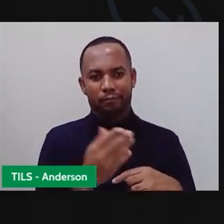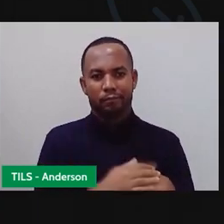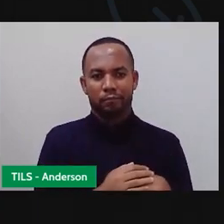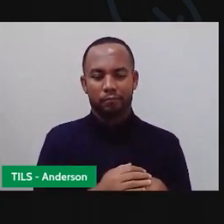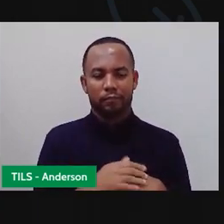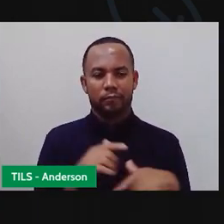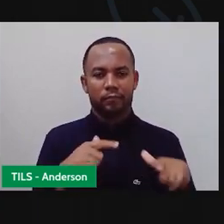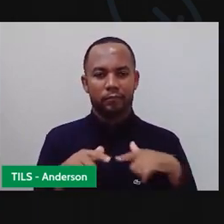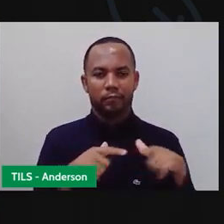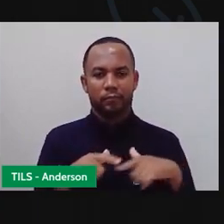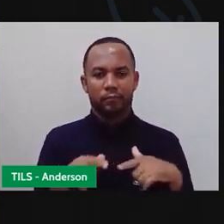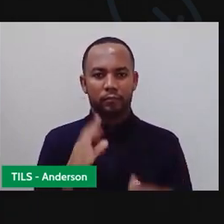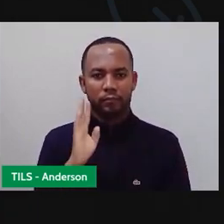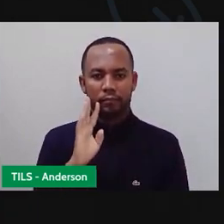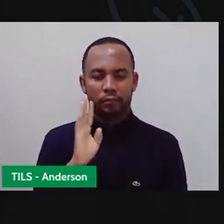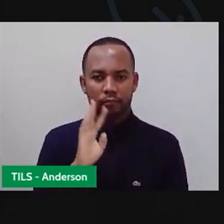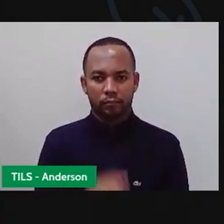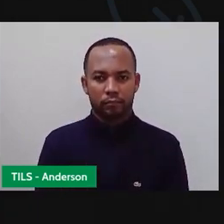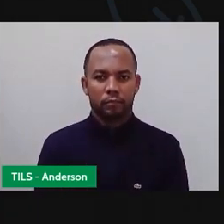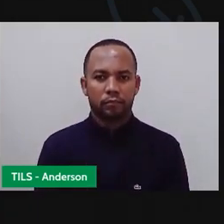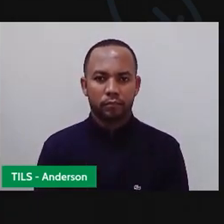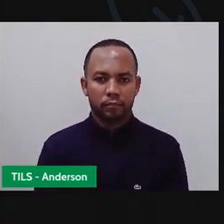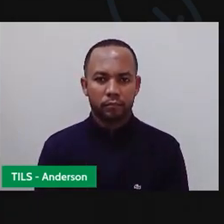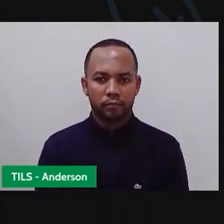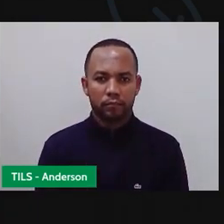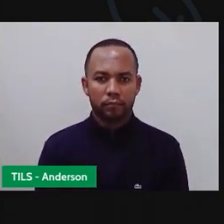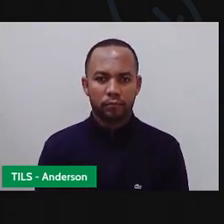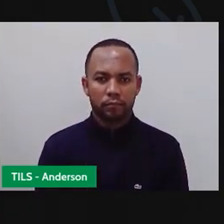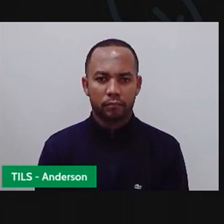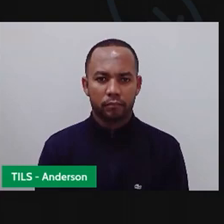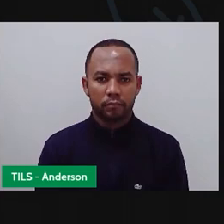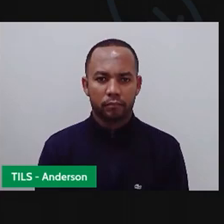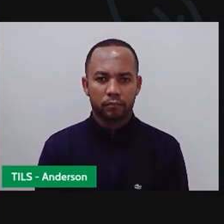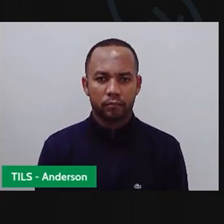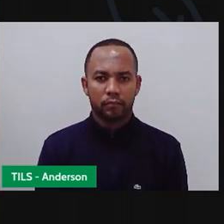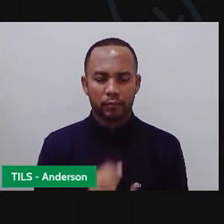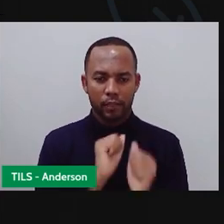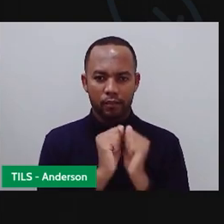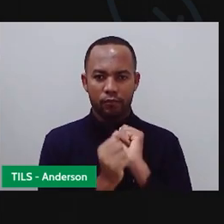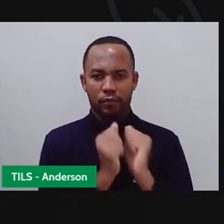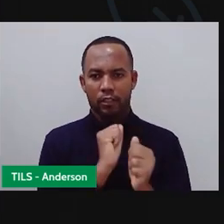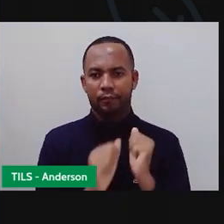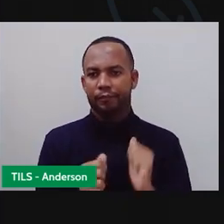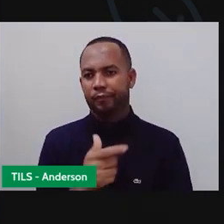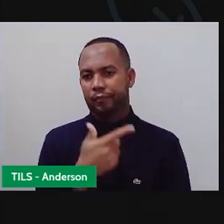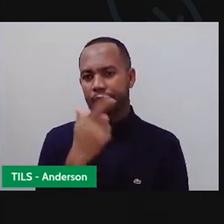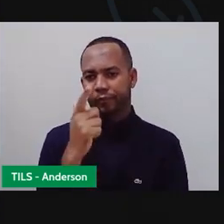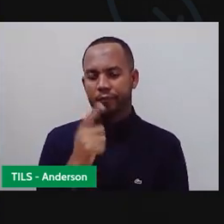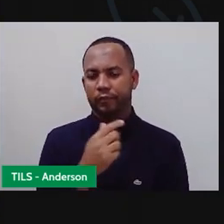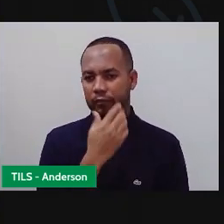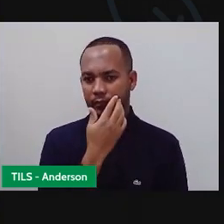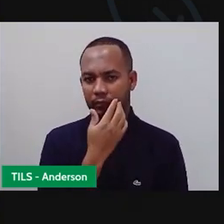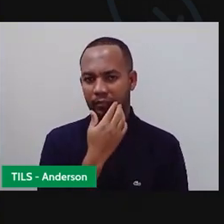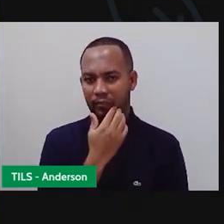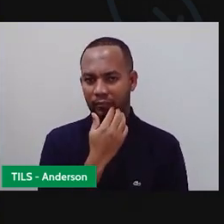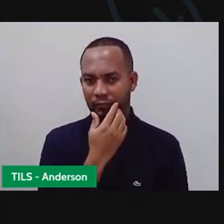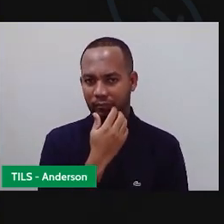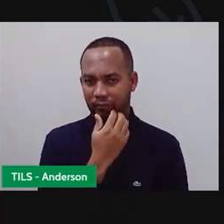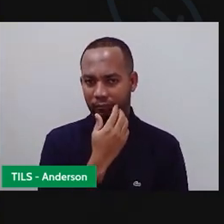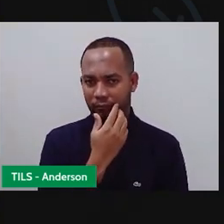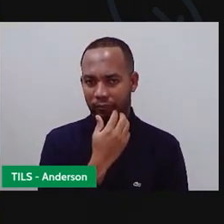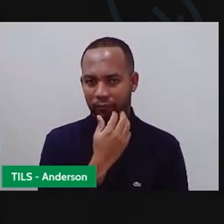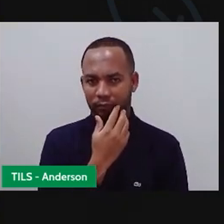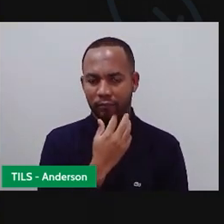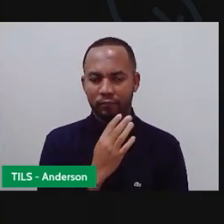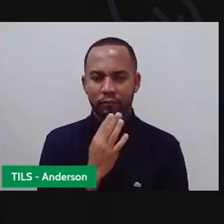certo o problema é para levar o nosso aba aqui pra gente fazer a nossa próxima atividade a e agora vamos falar de uma outra coisa que você